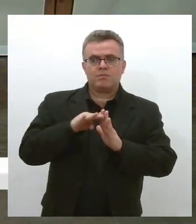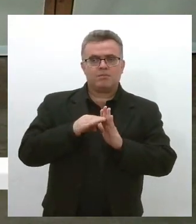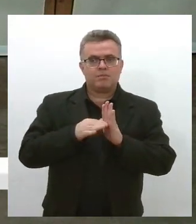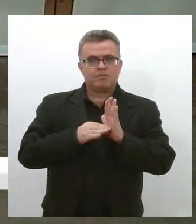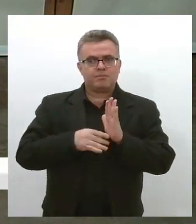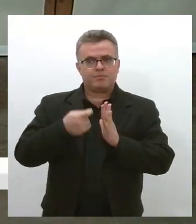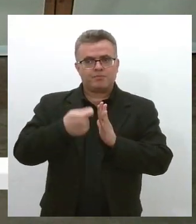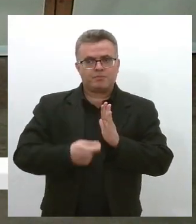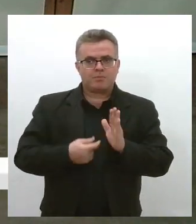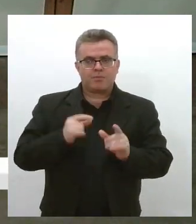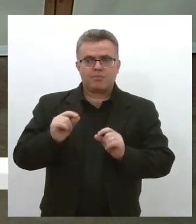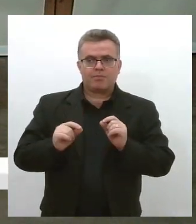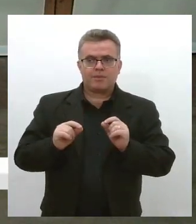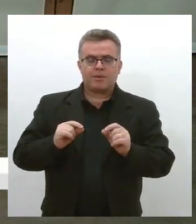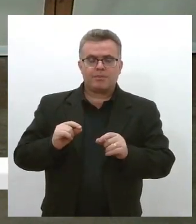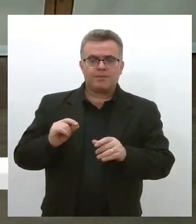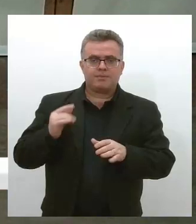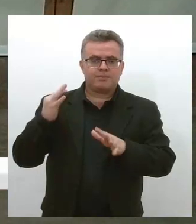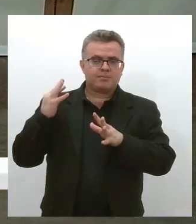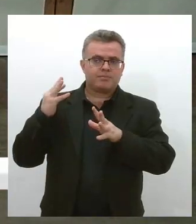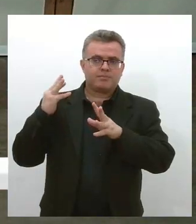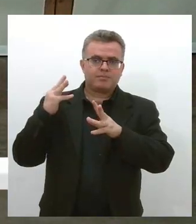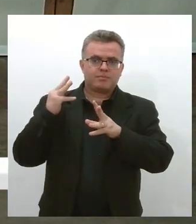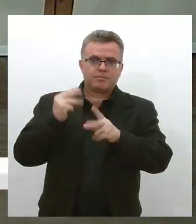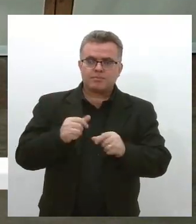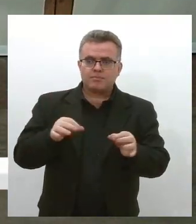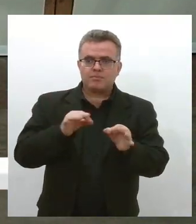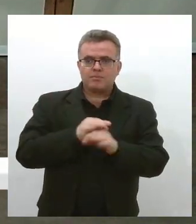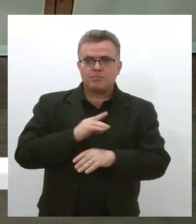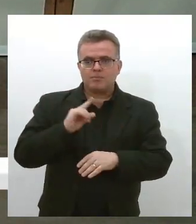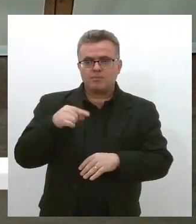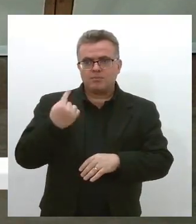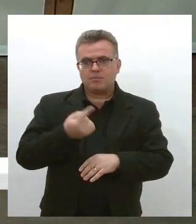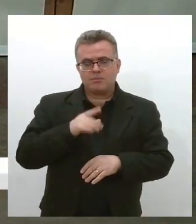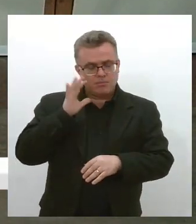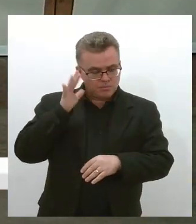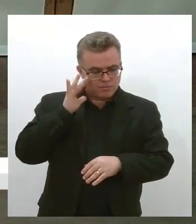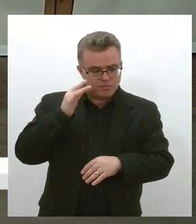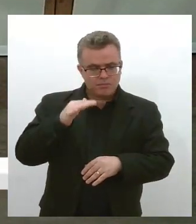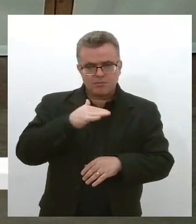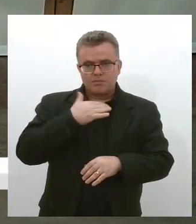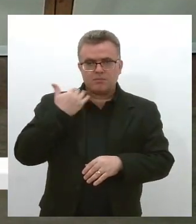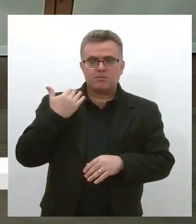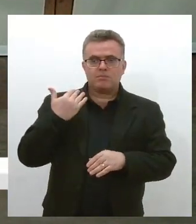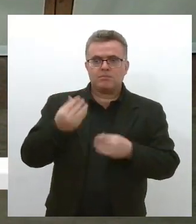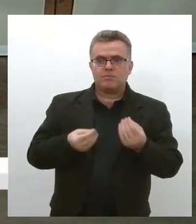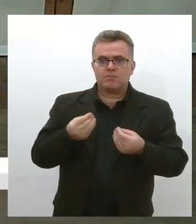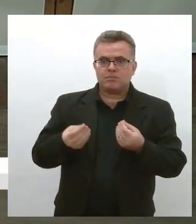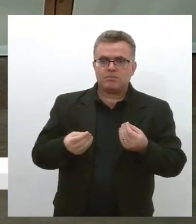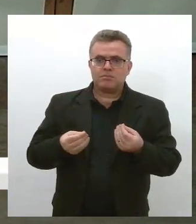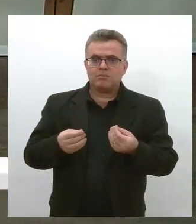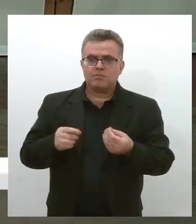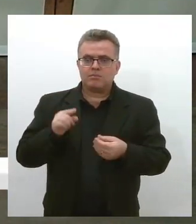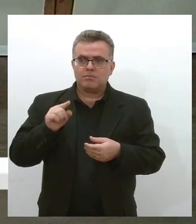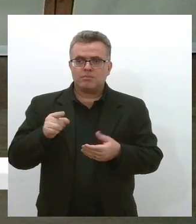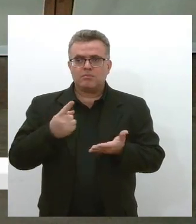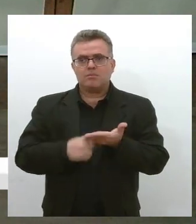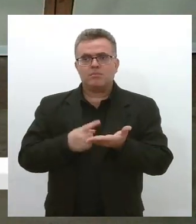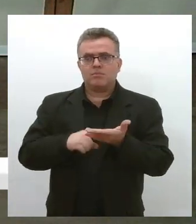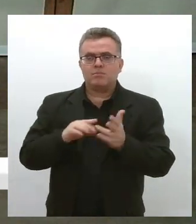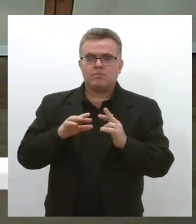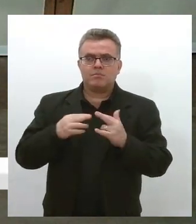um panorama de como que a gente pensa a morte. Queria te perguntar, nessa reunião de verbetes, alguns devem